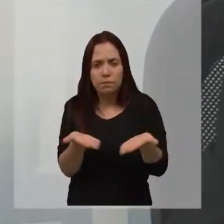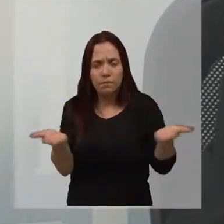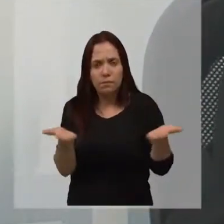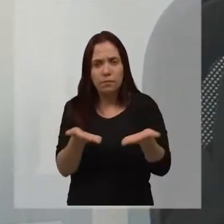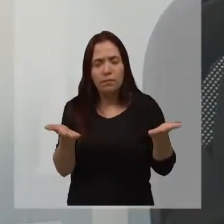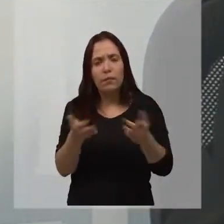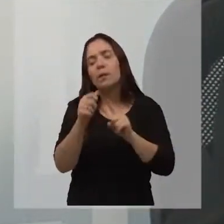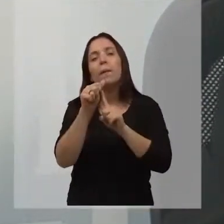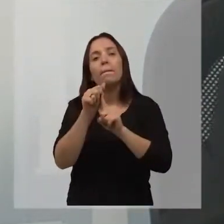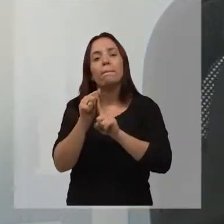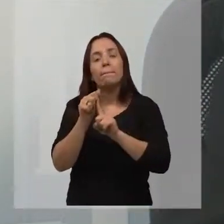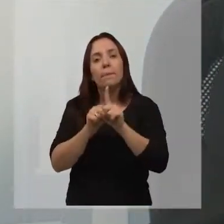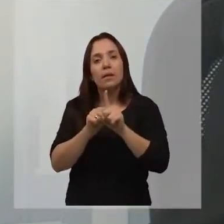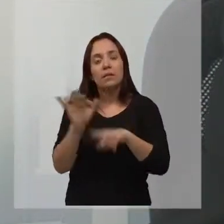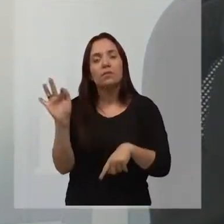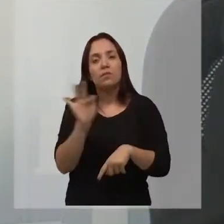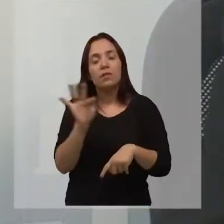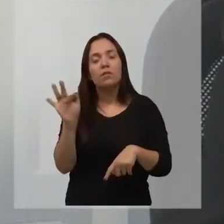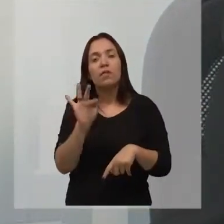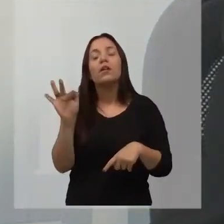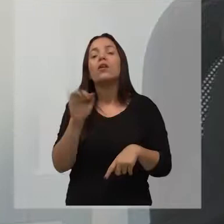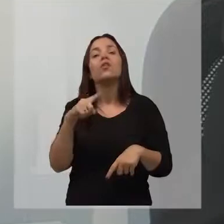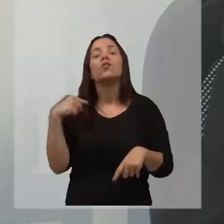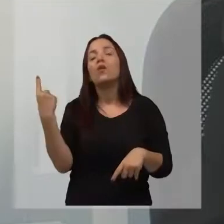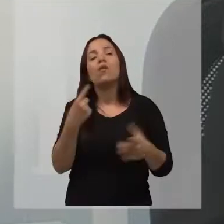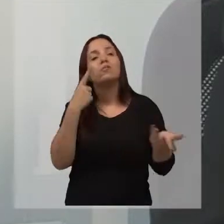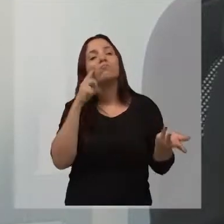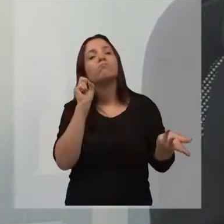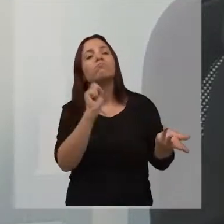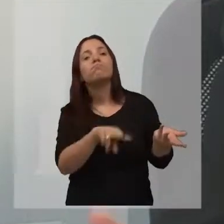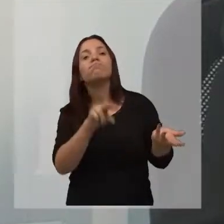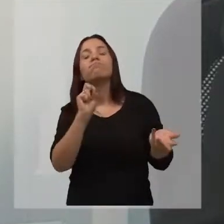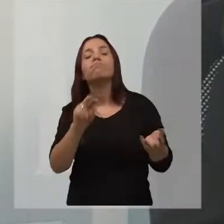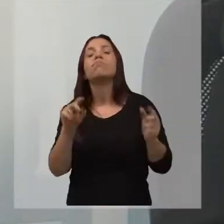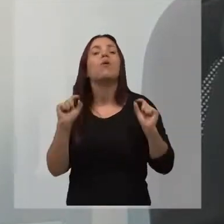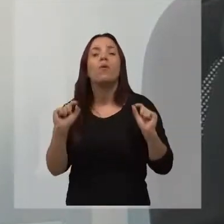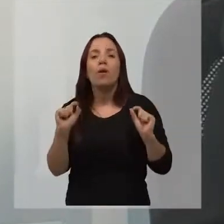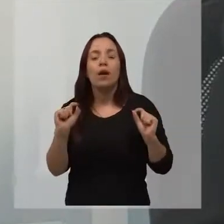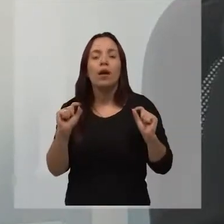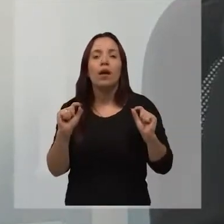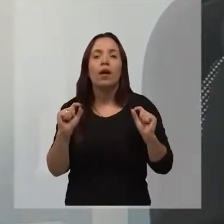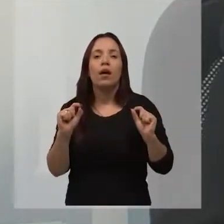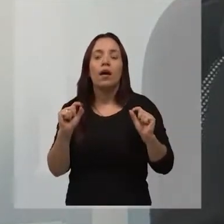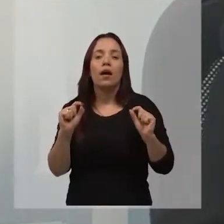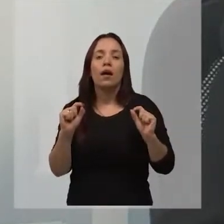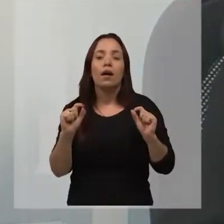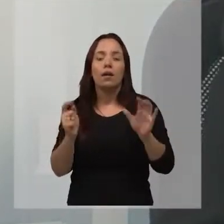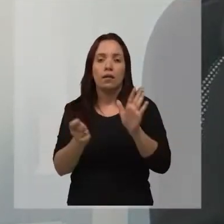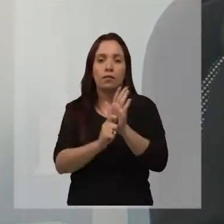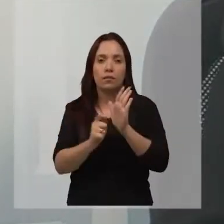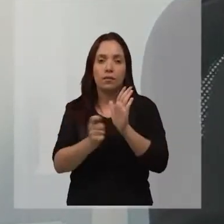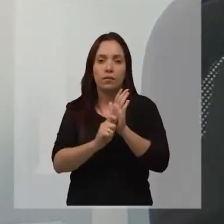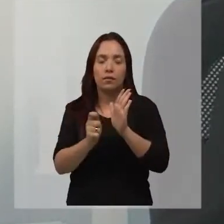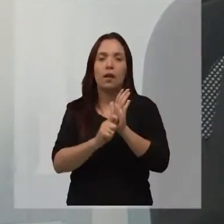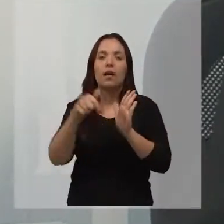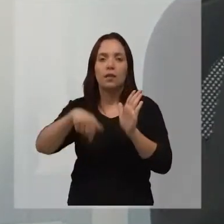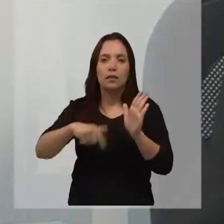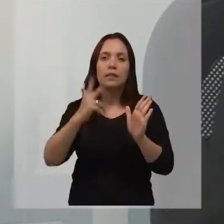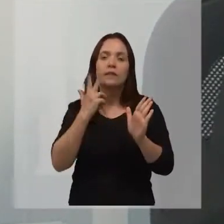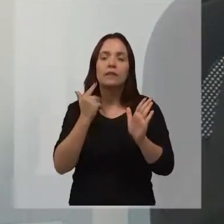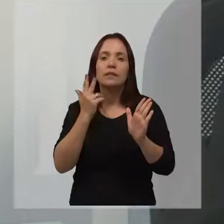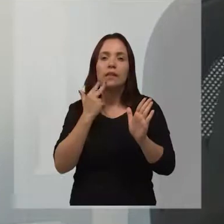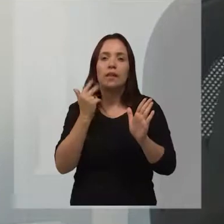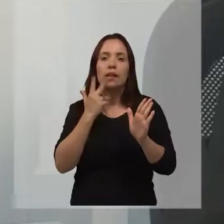de fevereiro, o que nós estamos assistindo? O narcoterrorismo no Ceará e Fortaleza perdendo força,